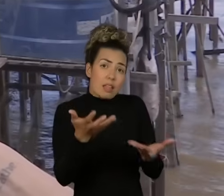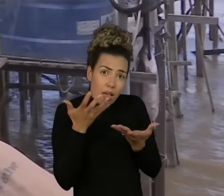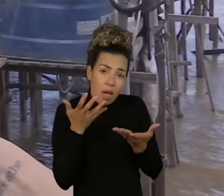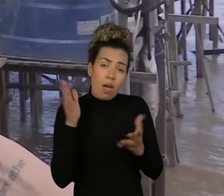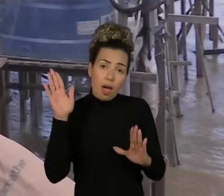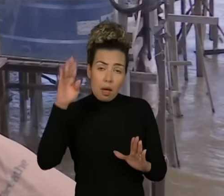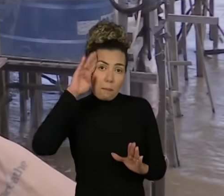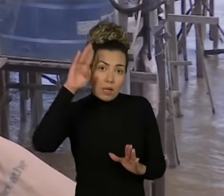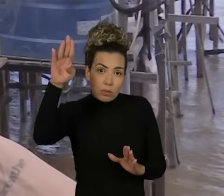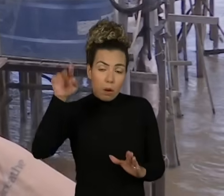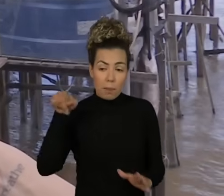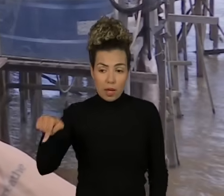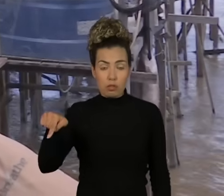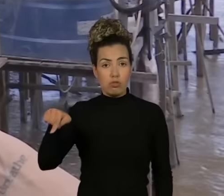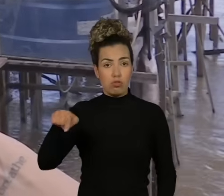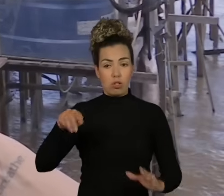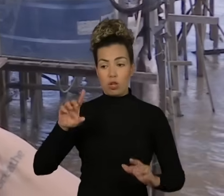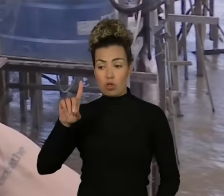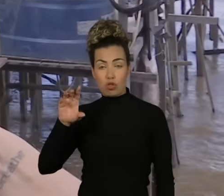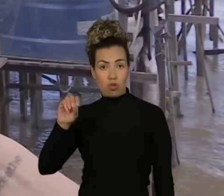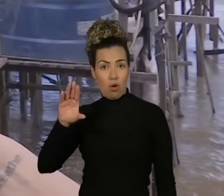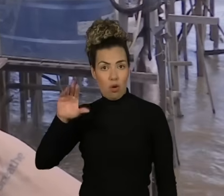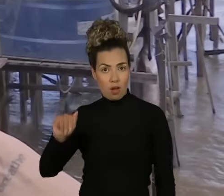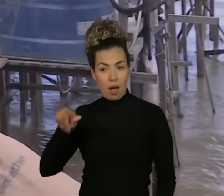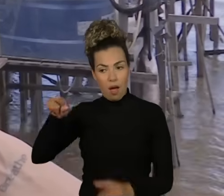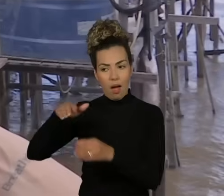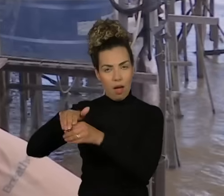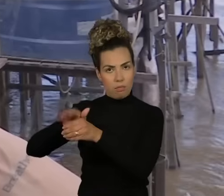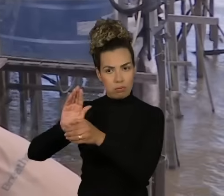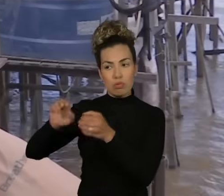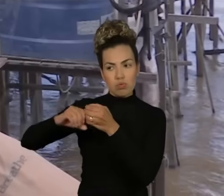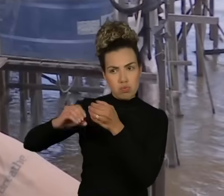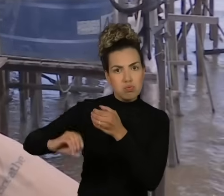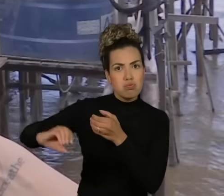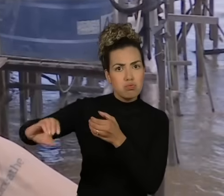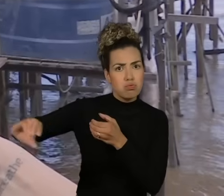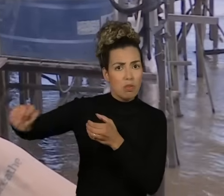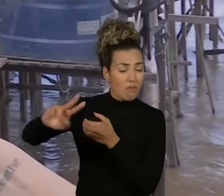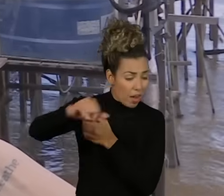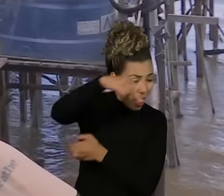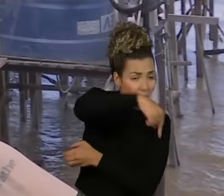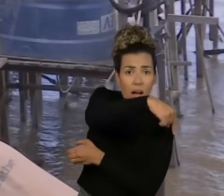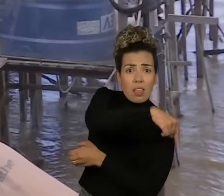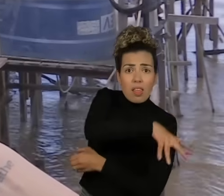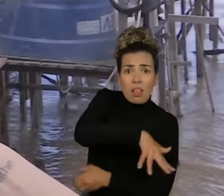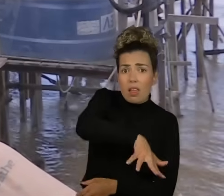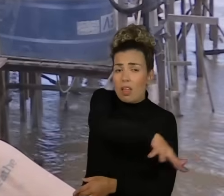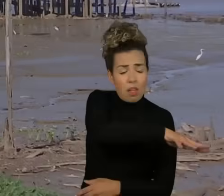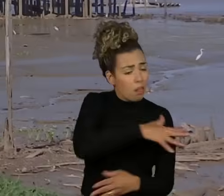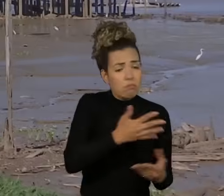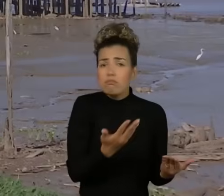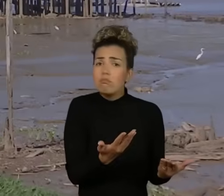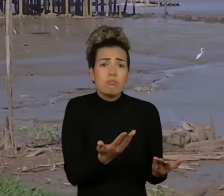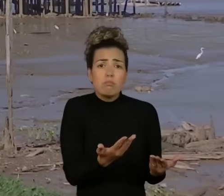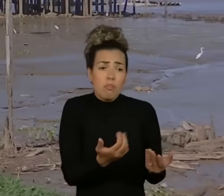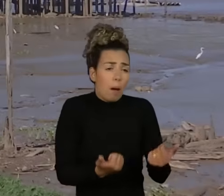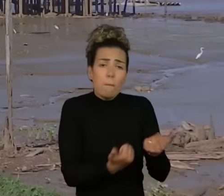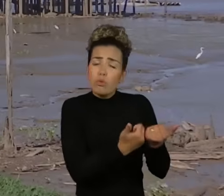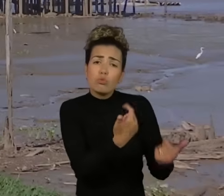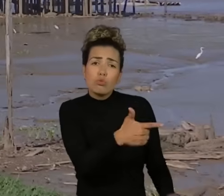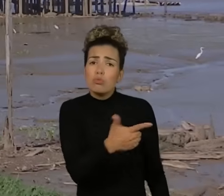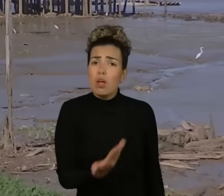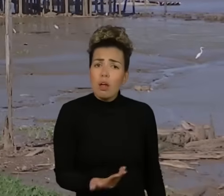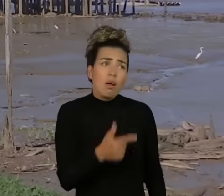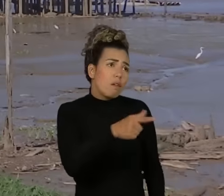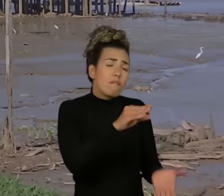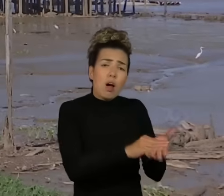que vai beneficiar a DOCA e não a comunidade da Vila da Barca. Então, para a gente, com certeza, a gente está ficando com um ônus, que a COP